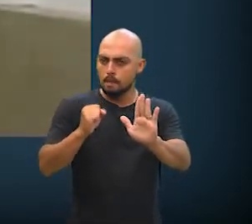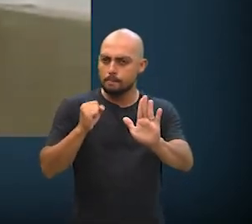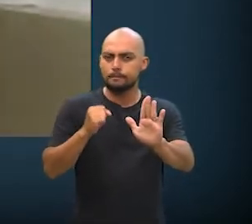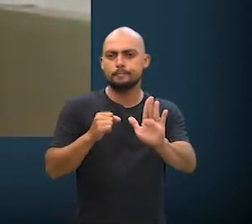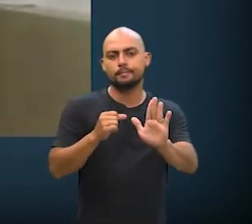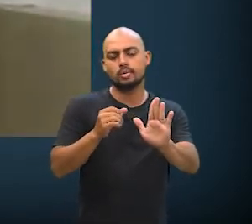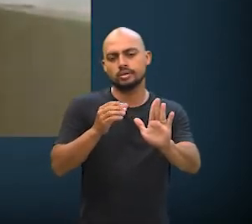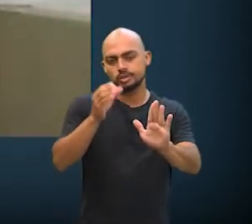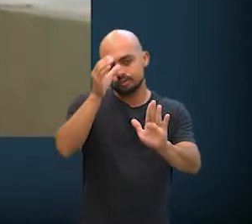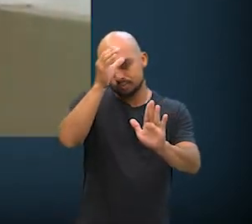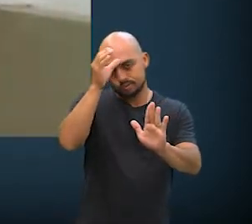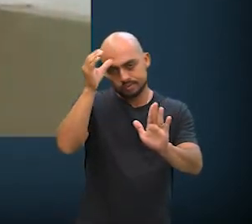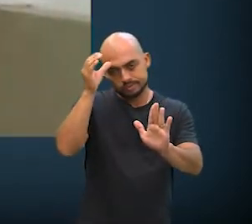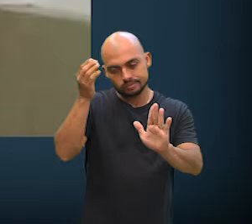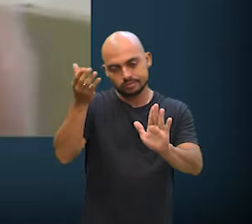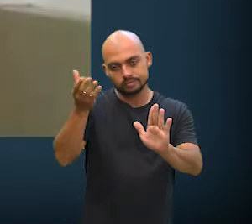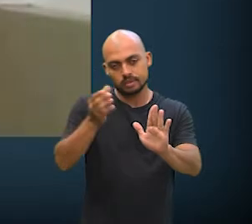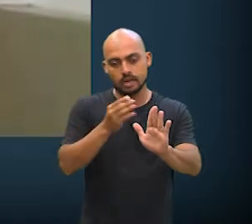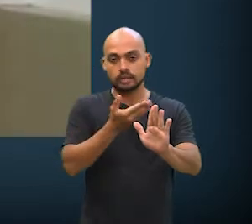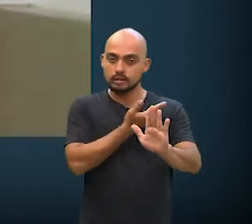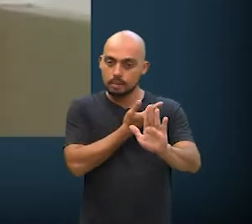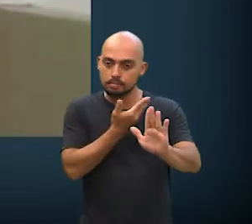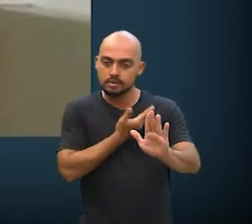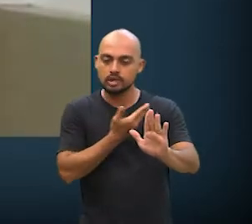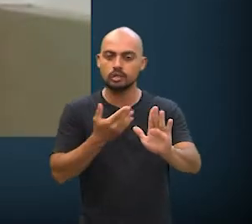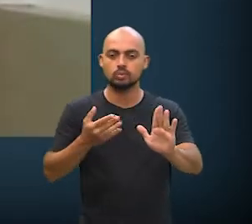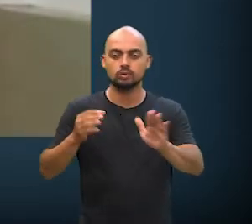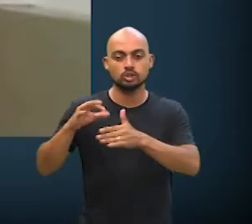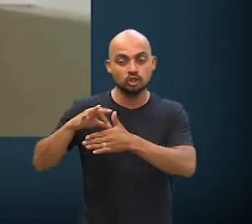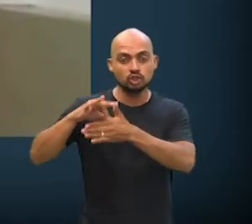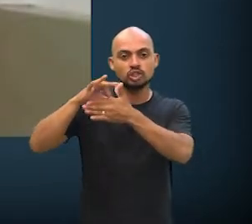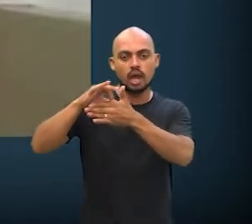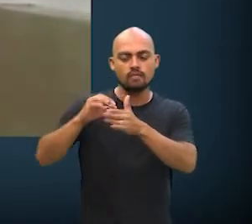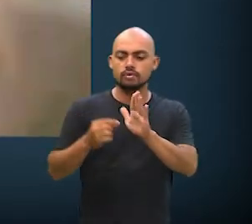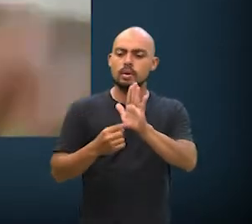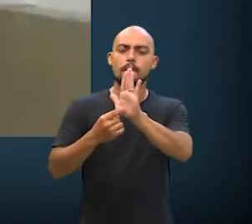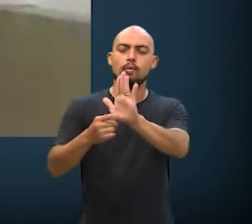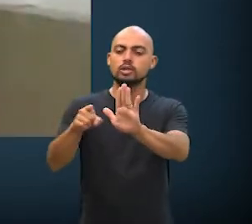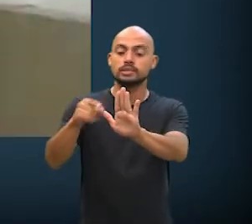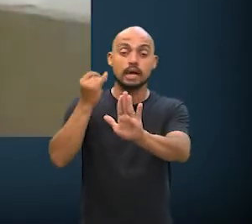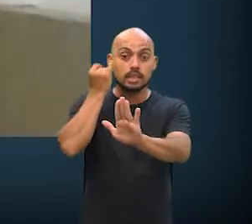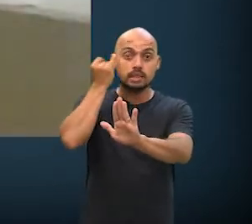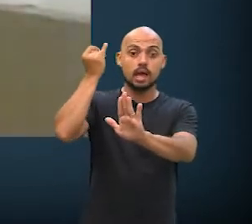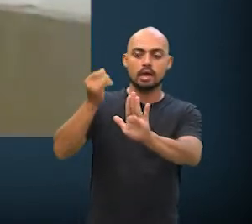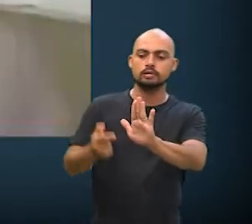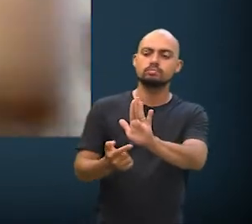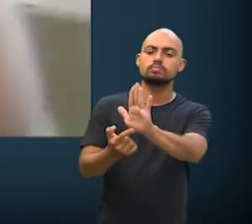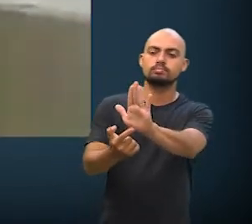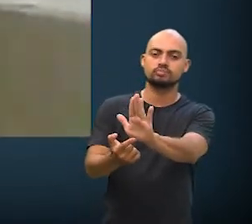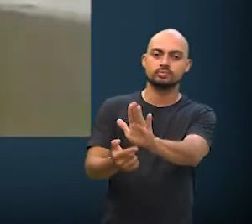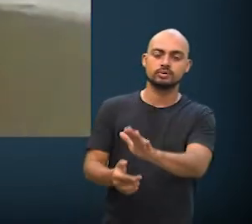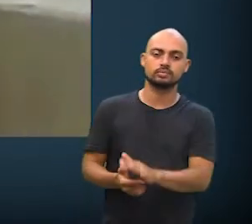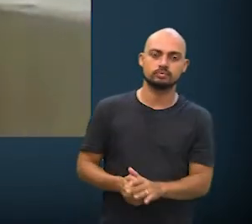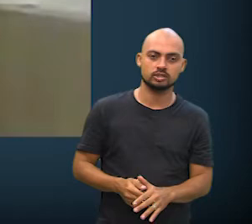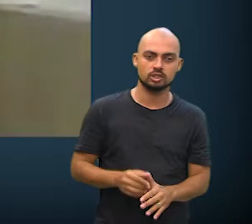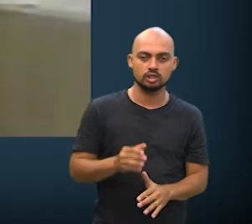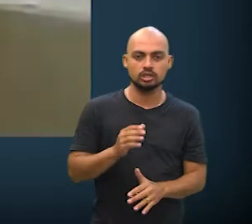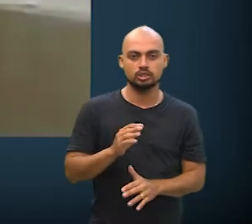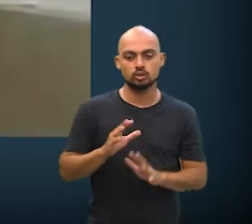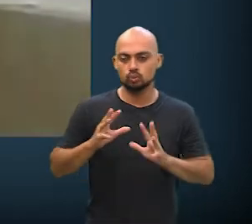vale ex-chefe, você vai mostrar a sua ideia, né? E por último, né, mas olha só, depois que a gente fez toda